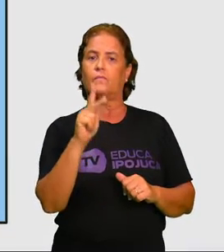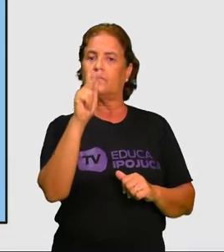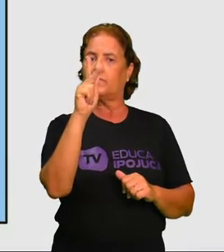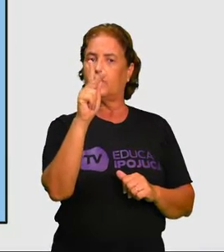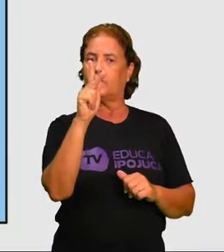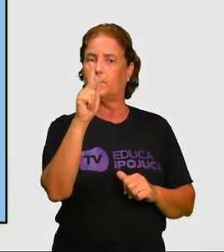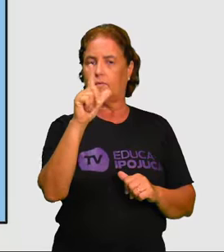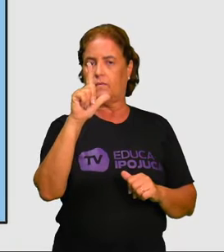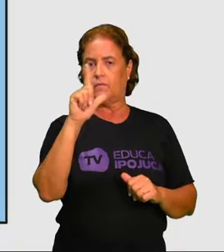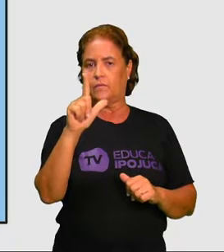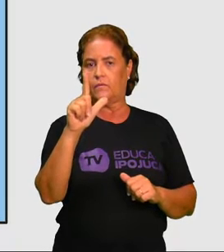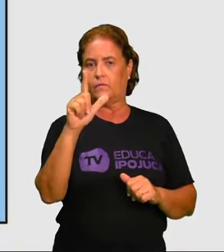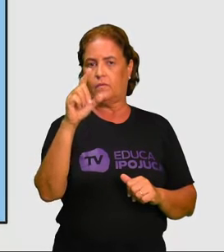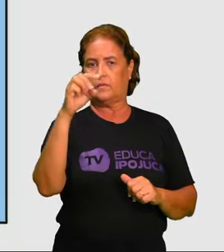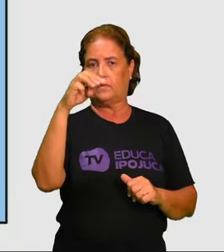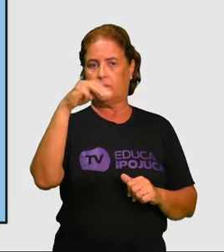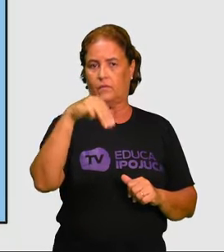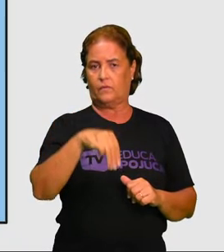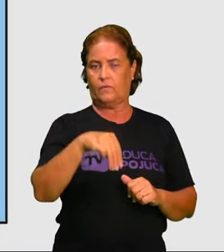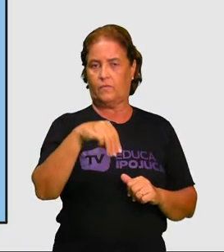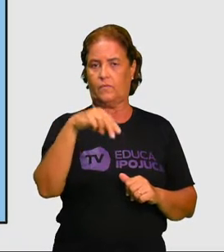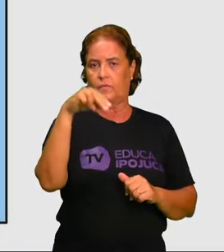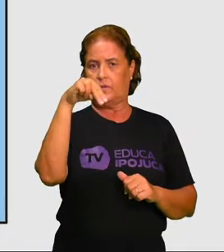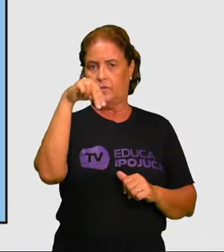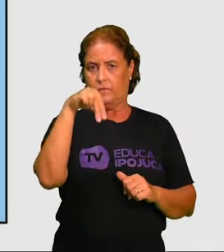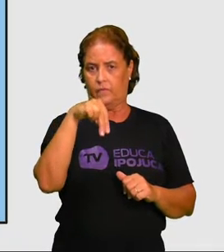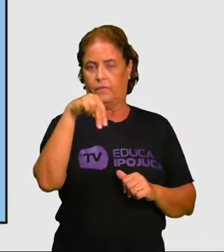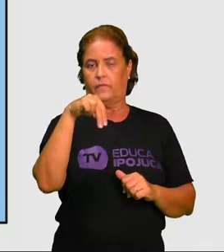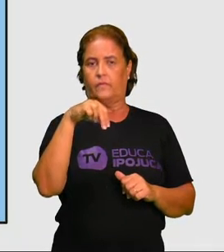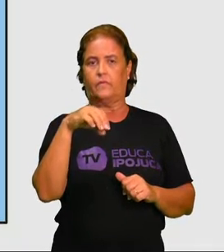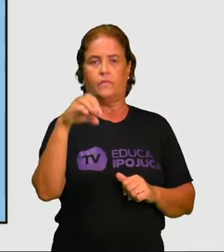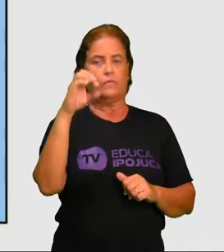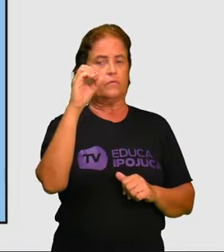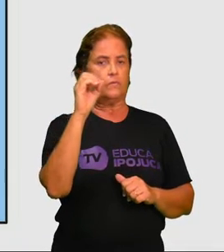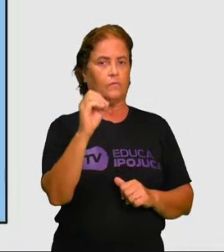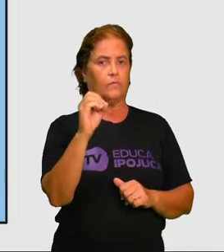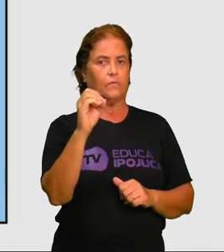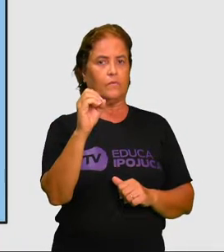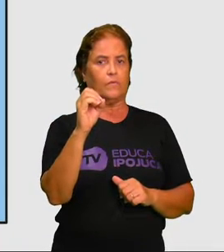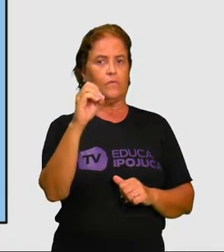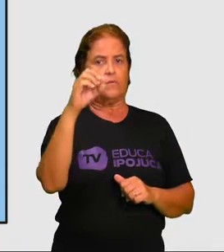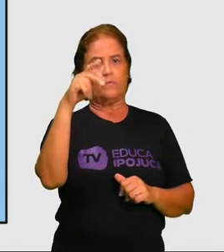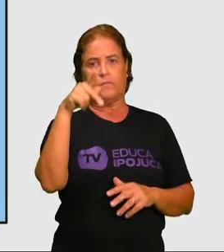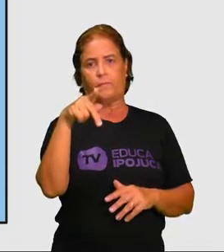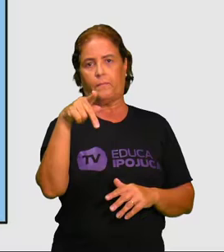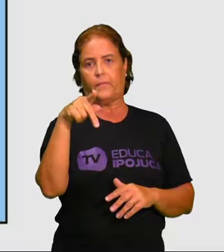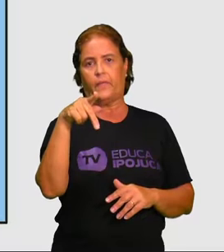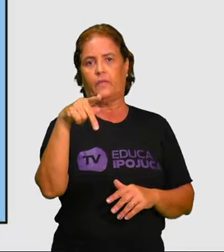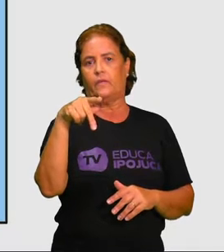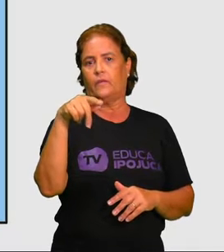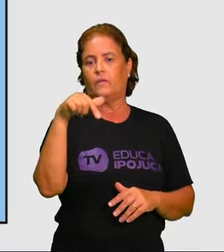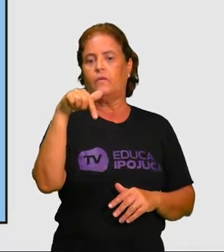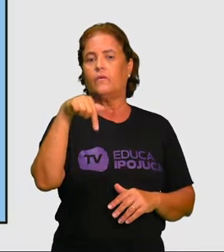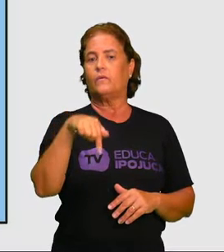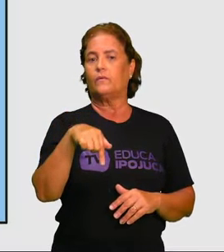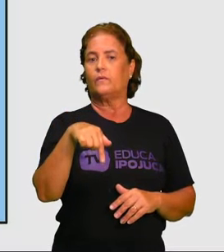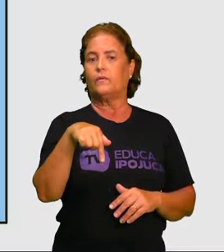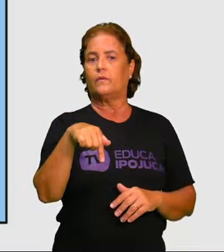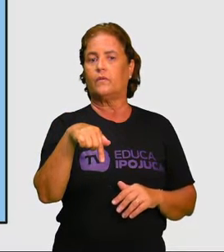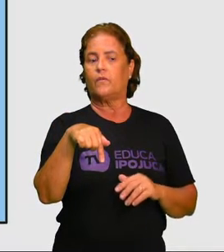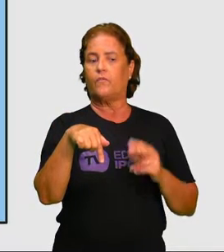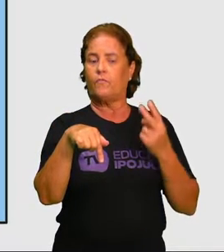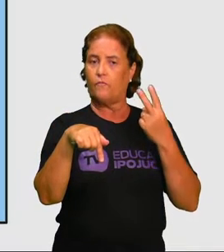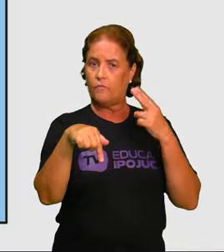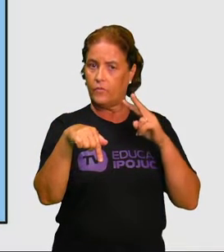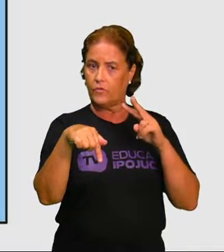e o j o k o l o m e o m o o p